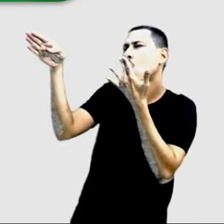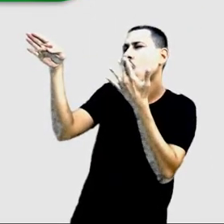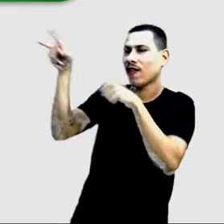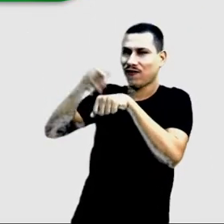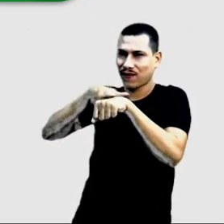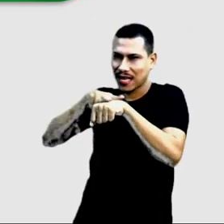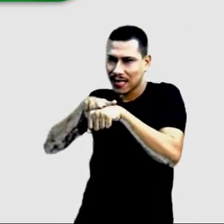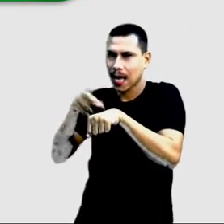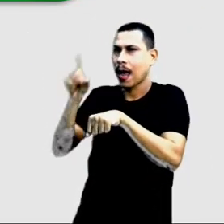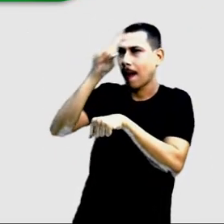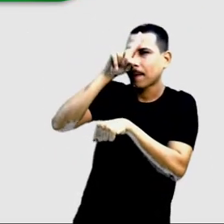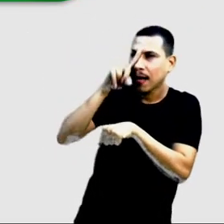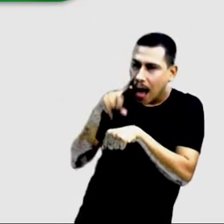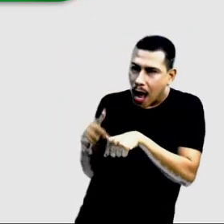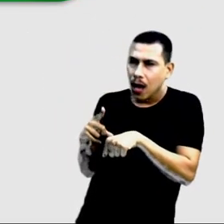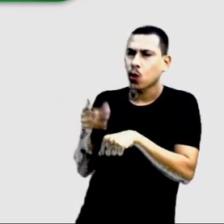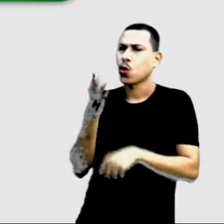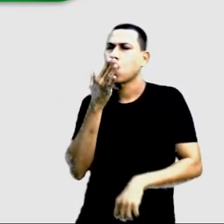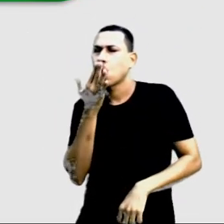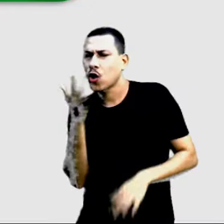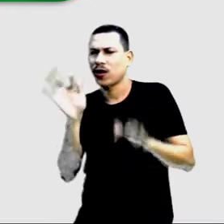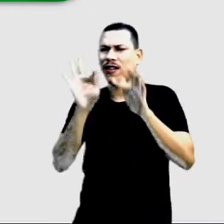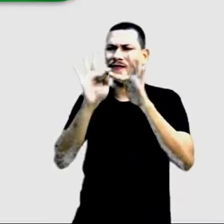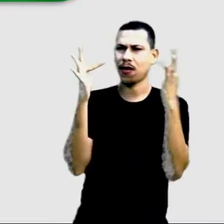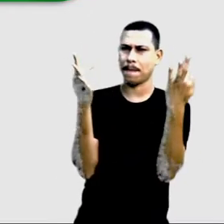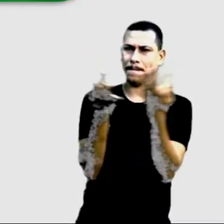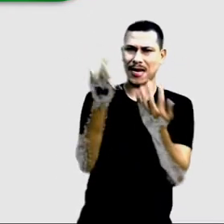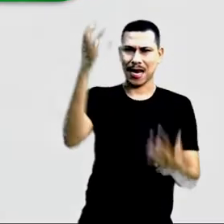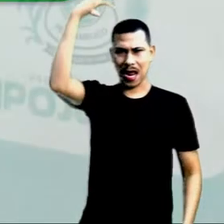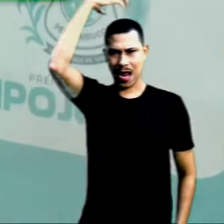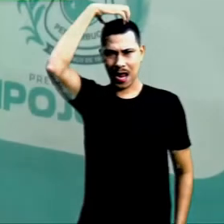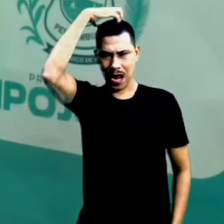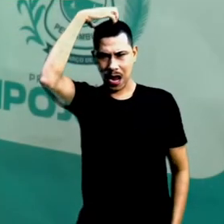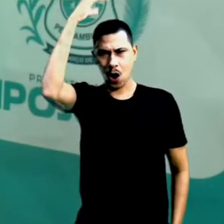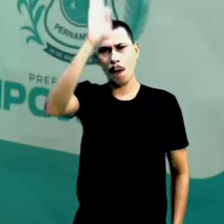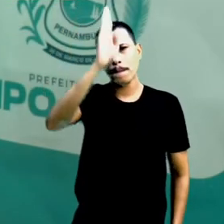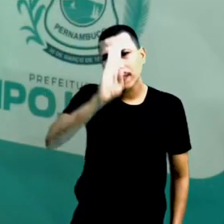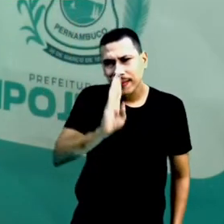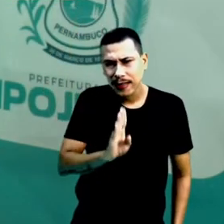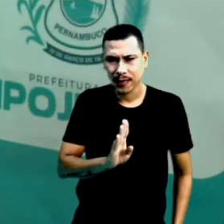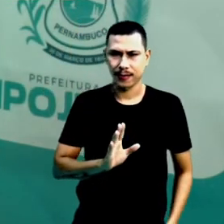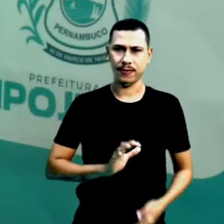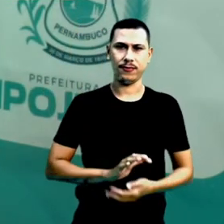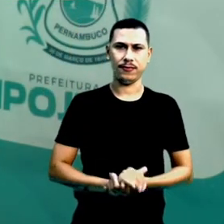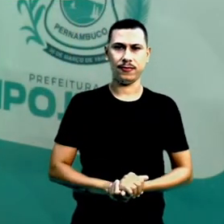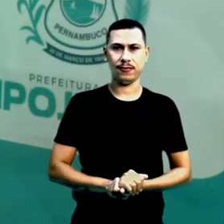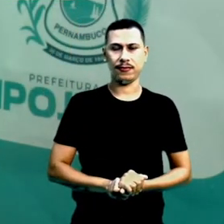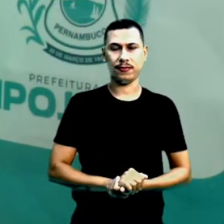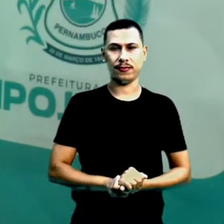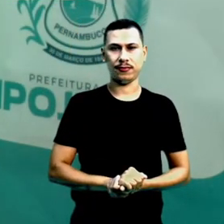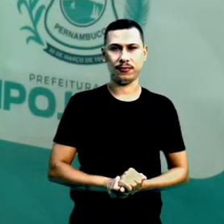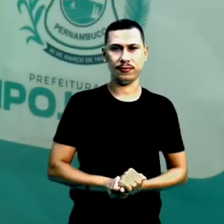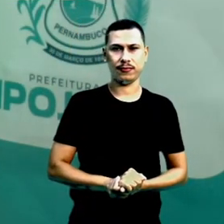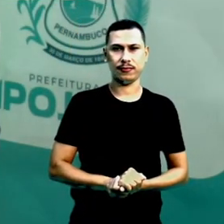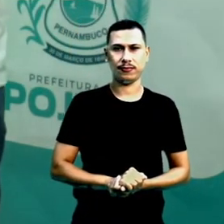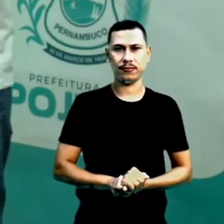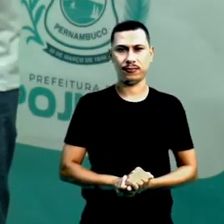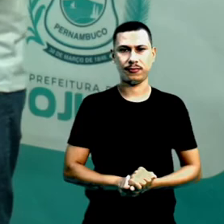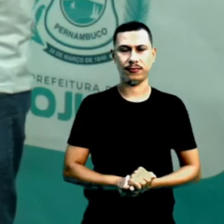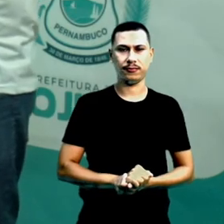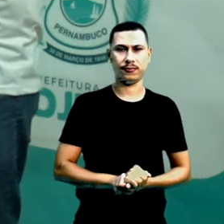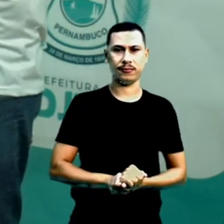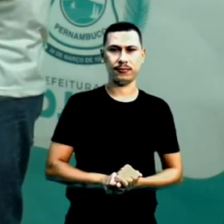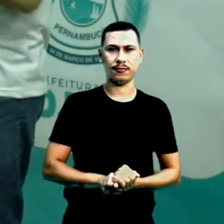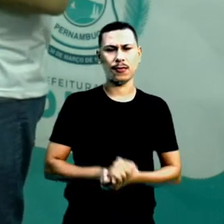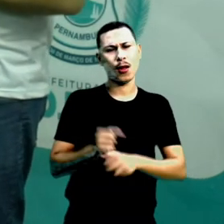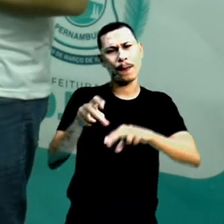família real brasileira, né? São as cores das casas nobres da família real brasileira, tá bem?